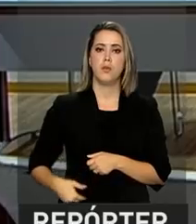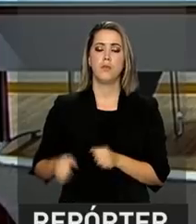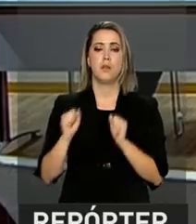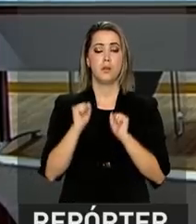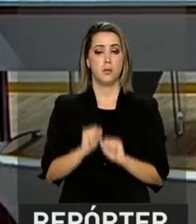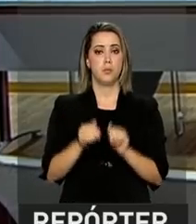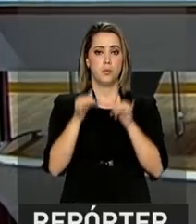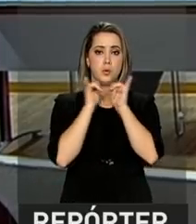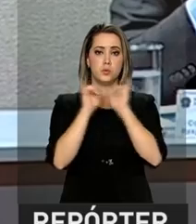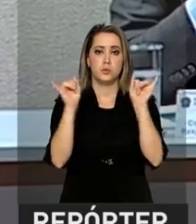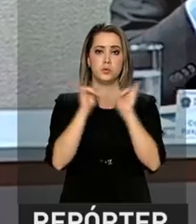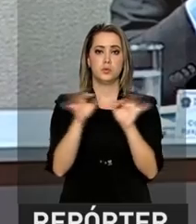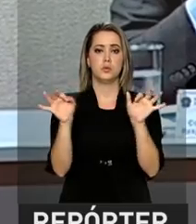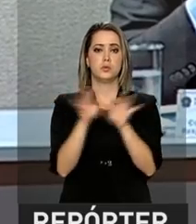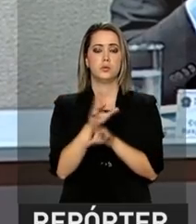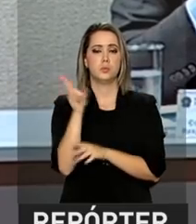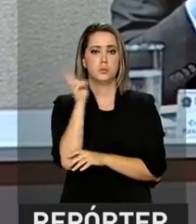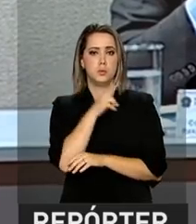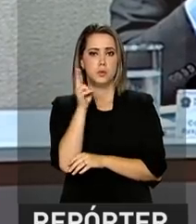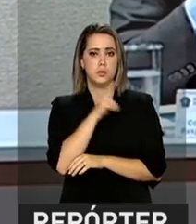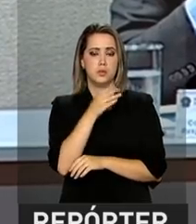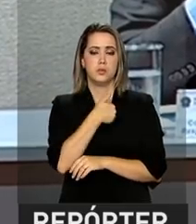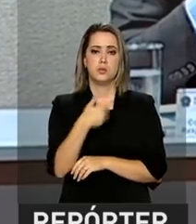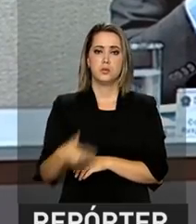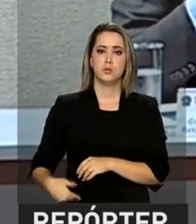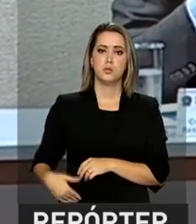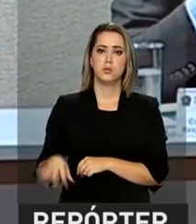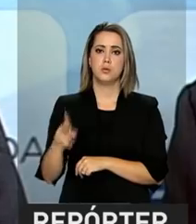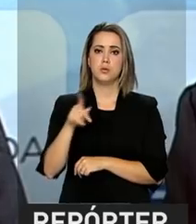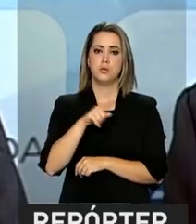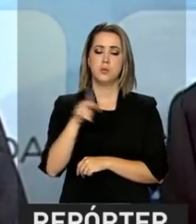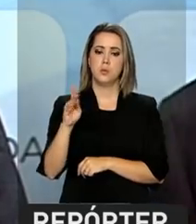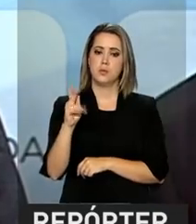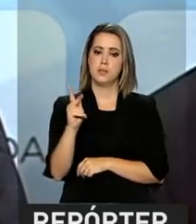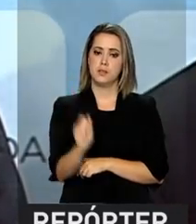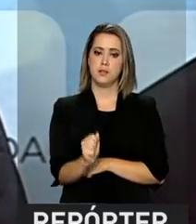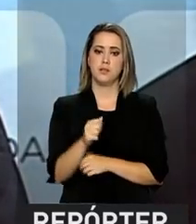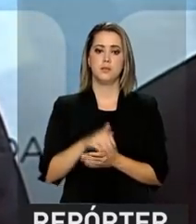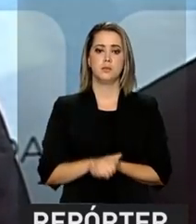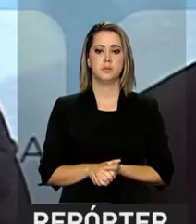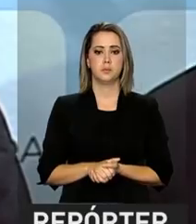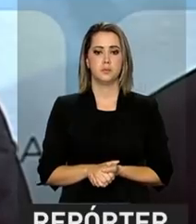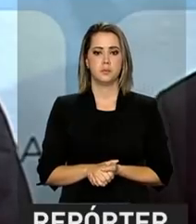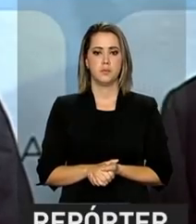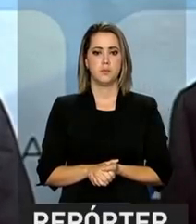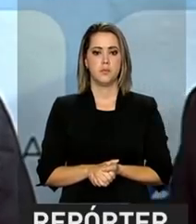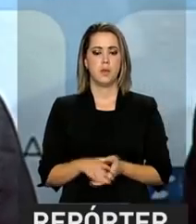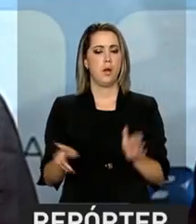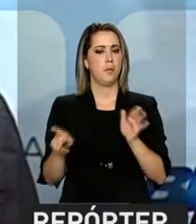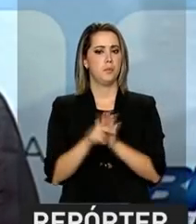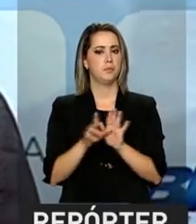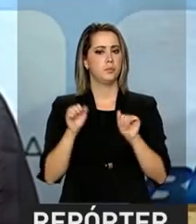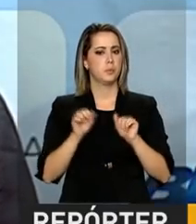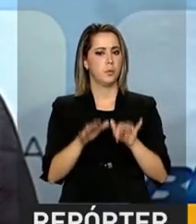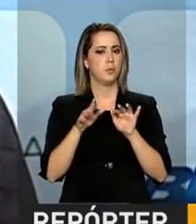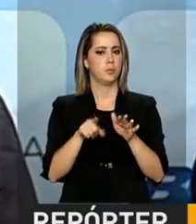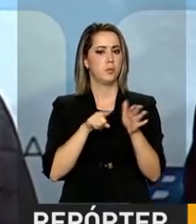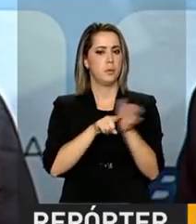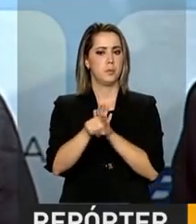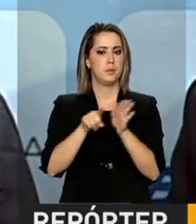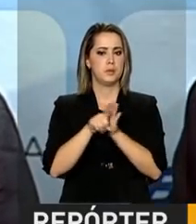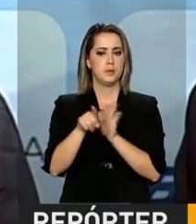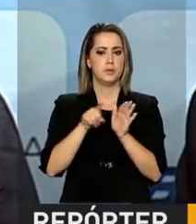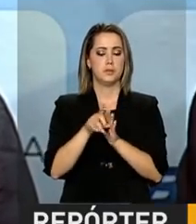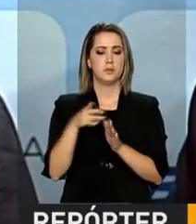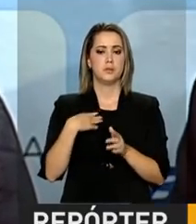decretar o fim do estado de emergência pública para o vírus da zika. A própria mobilização do ponto de vista de pesquisa, de insumos